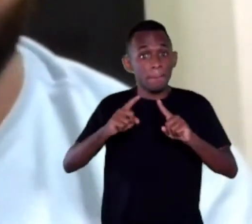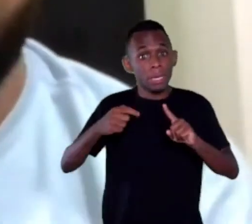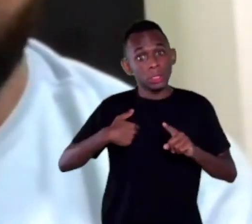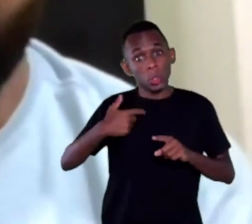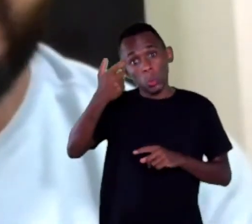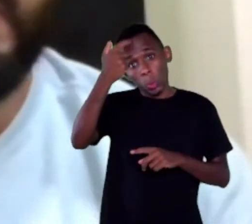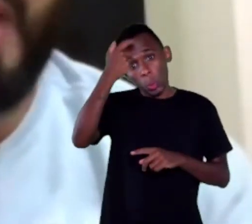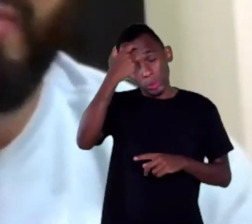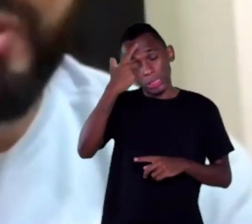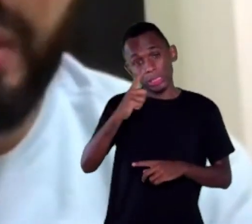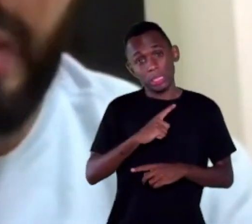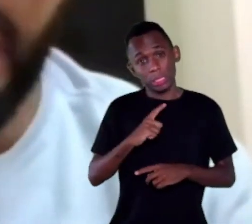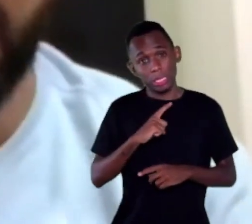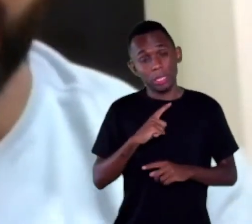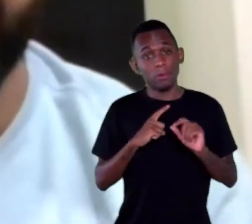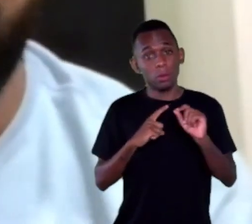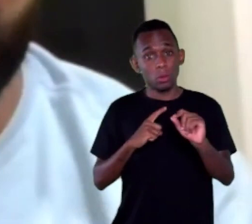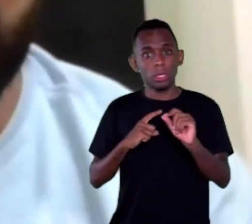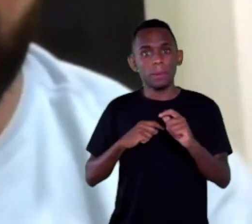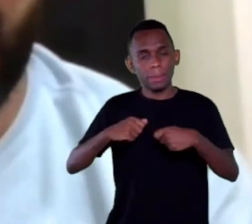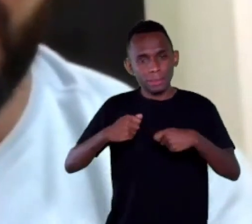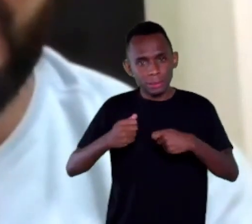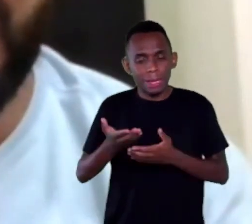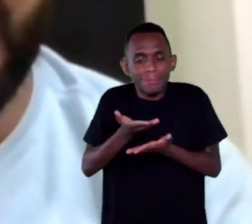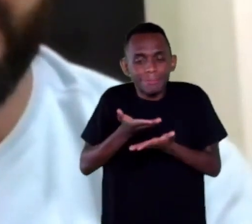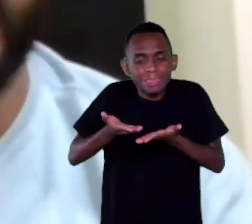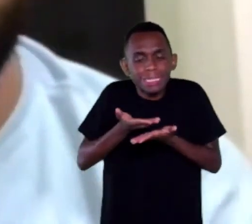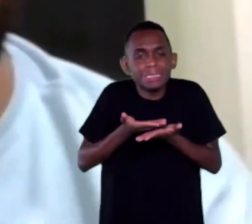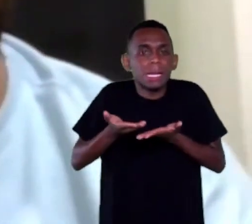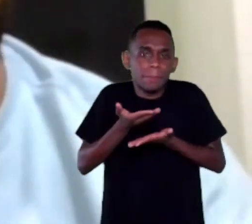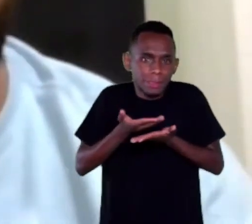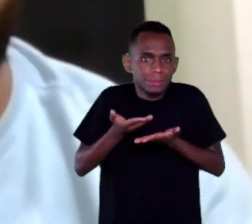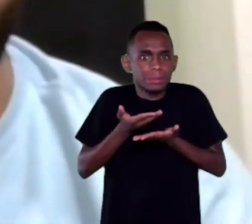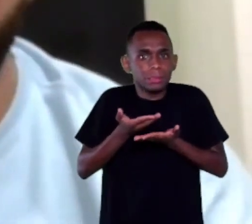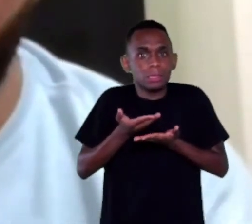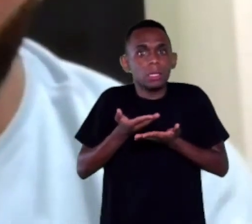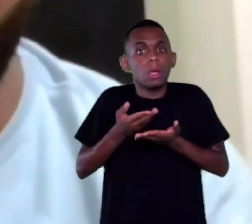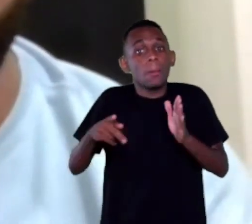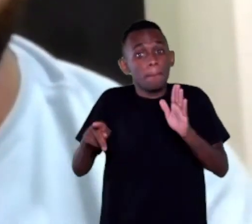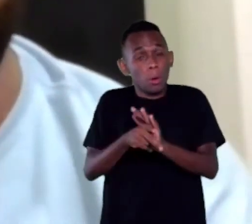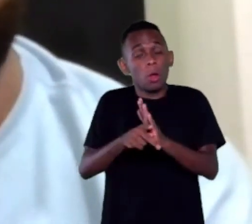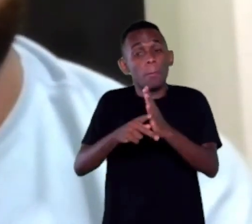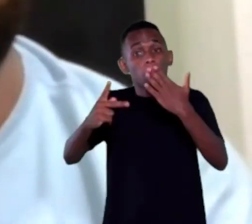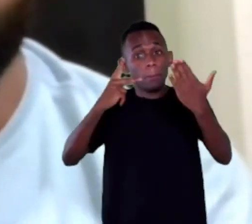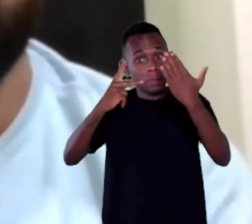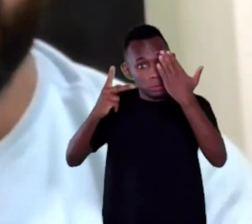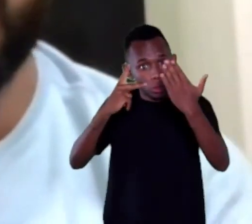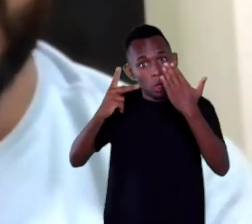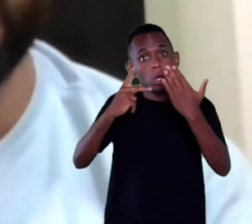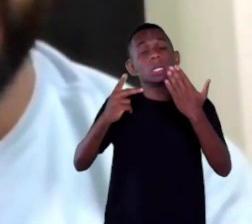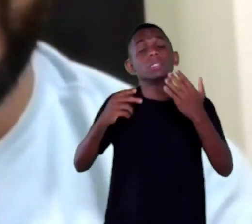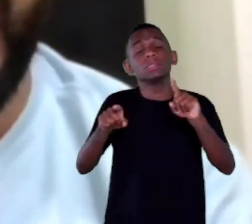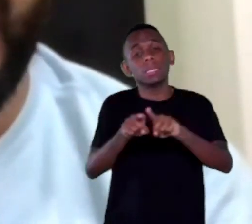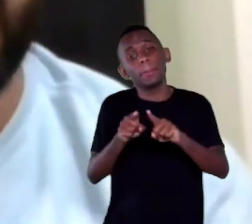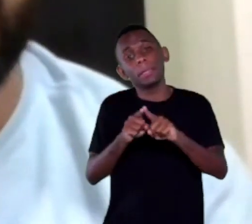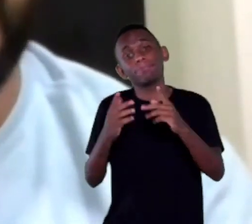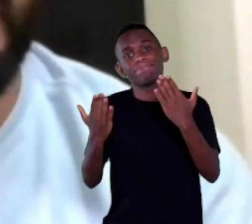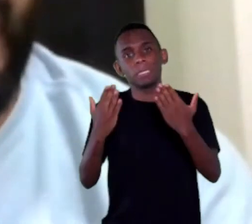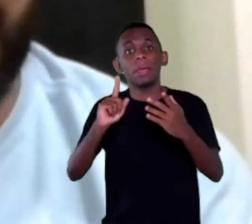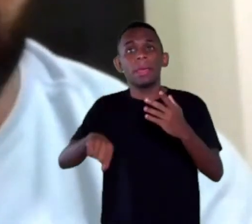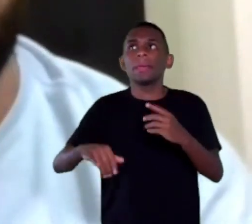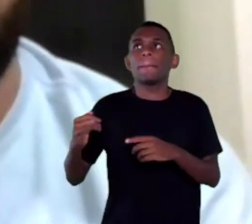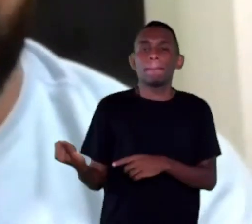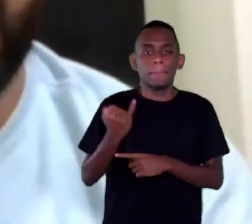que eu precisava de tratamento. Esse tratamento ele era psiquiátrico e psicológico. É muito importante falar